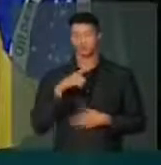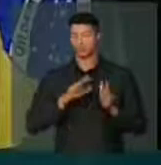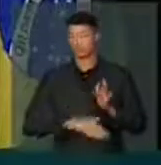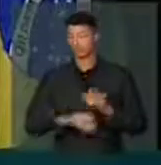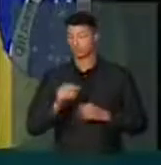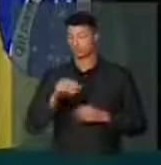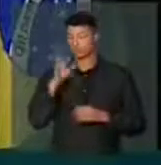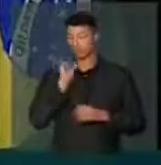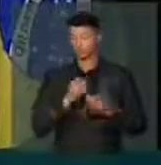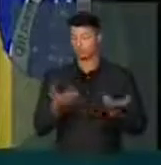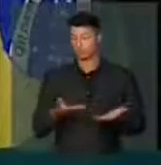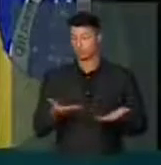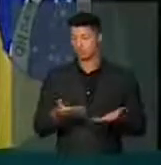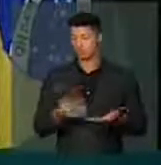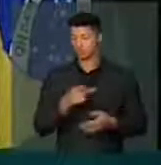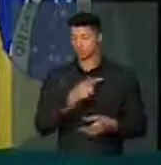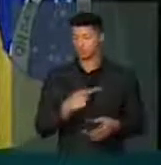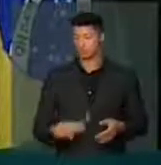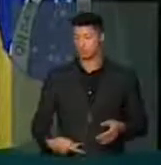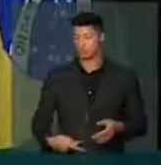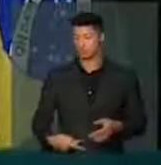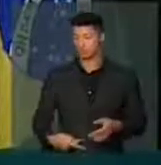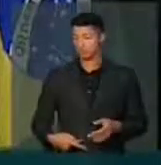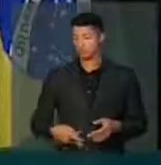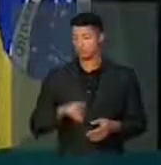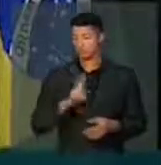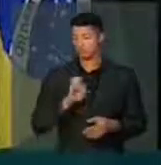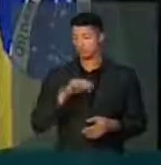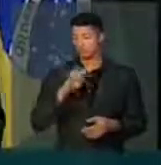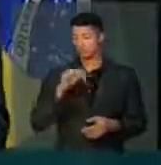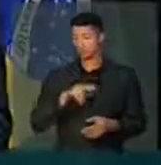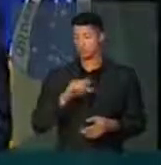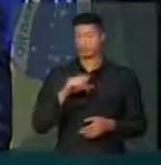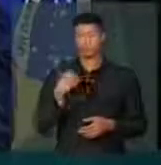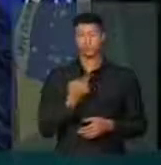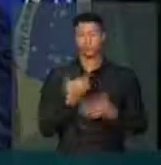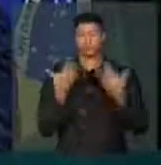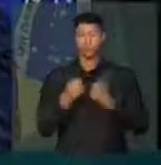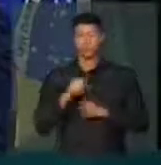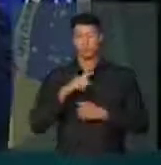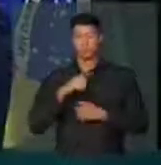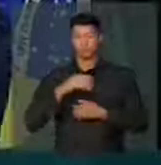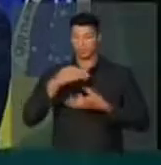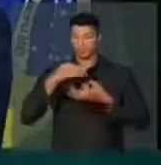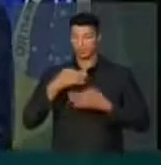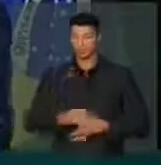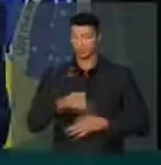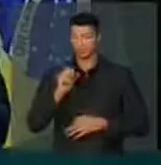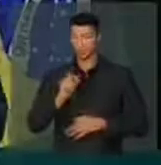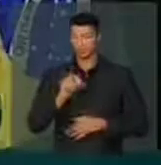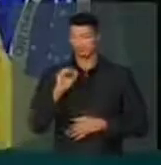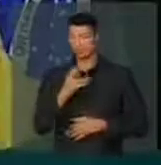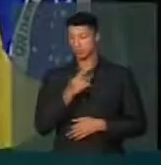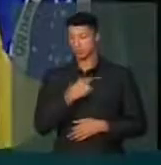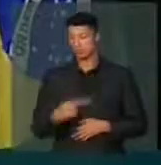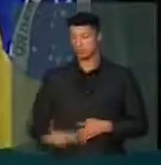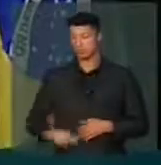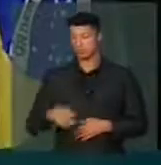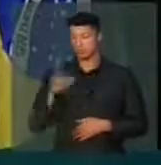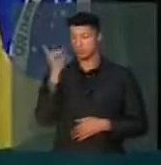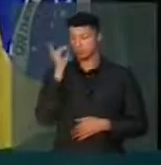que ouvimos hoje do presidente Renan Calheiros, nós vamos ter a certeza de que ou a presidente